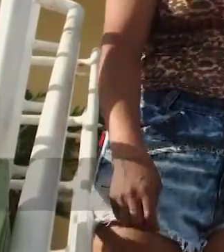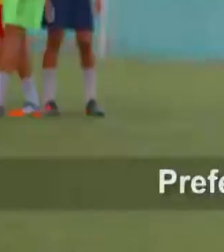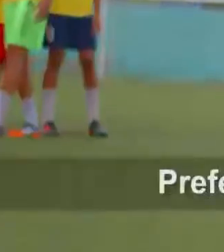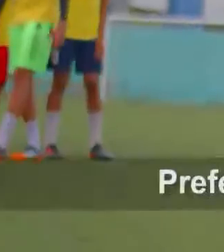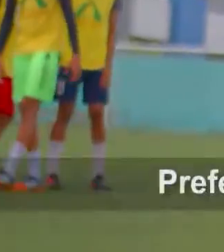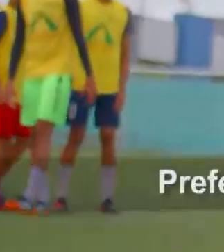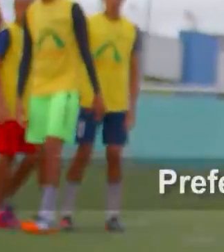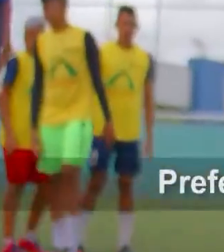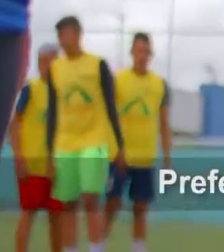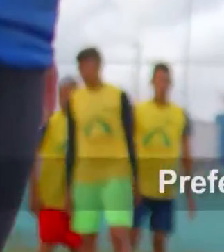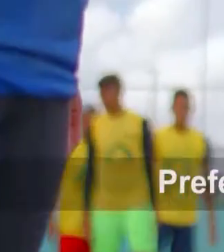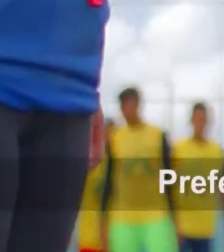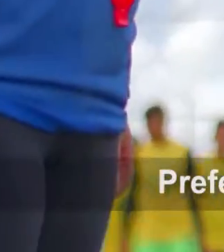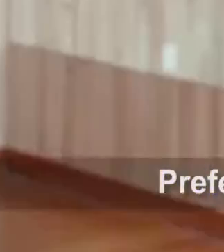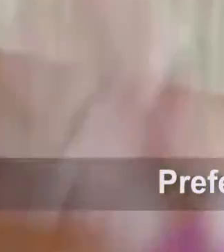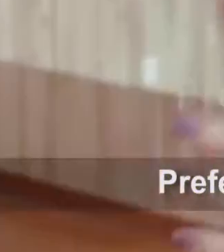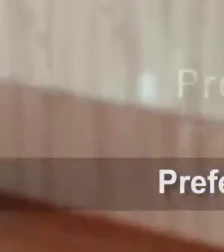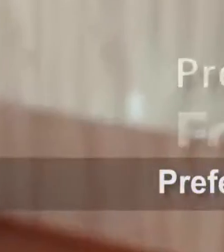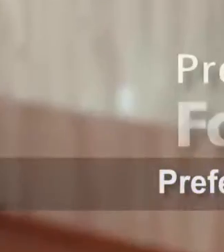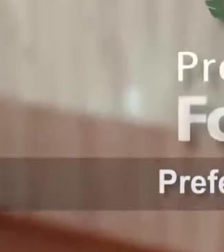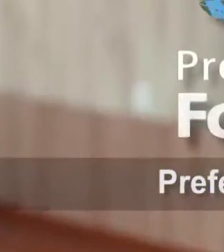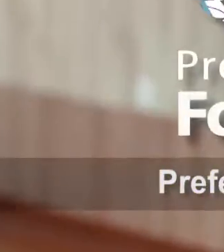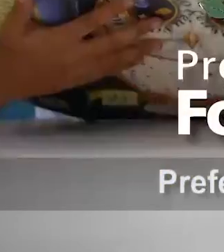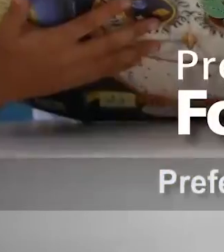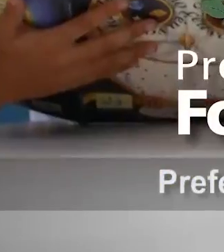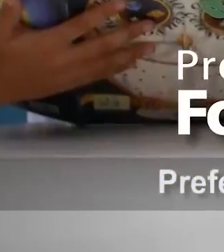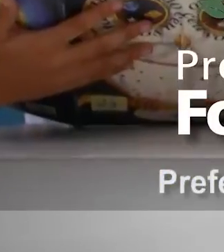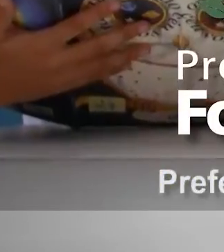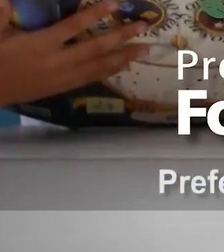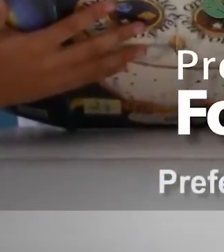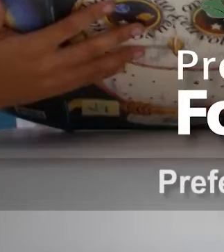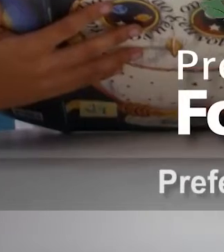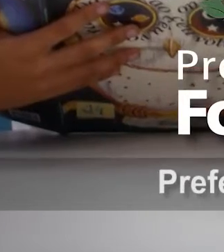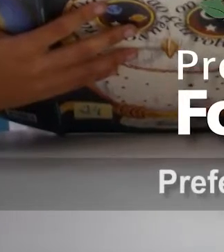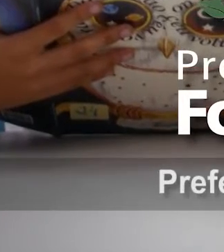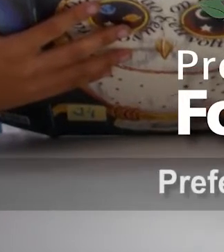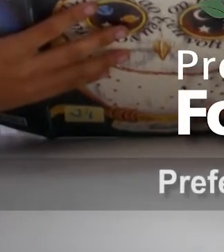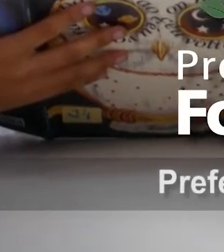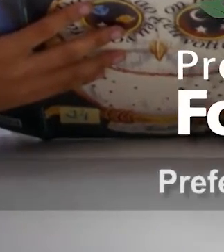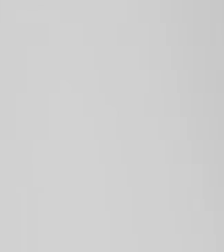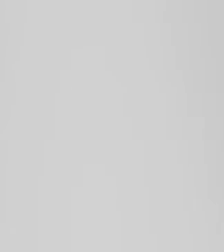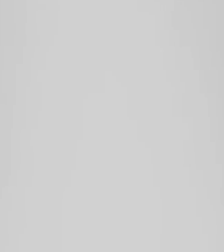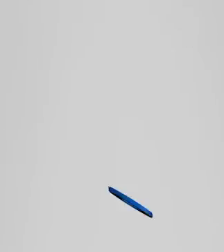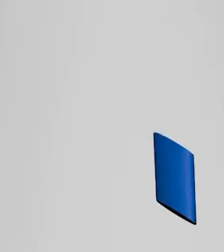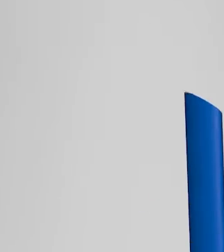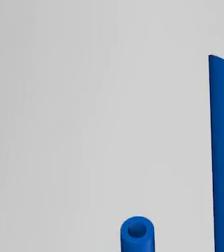Prefeitura. Prefeitura e você, uma Fortaleza melhor. É a gente que faz.